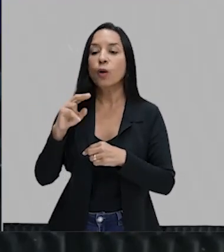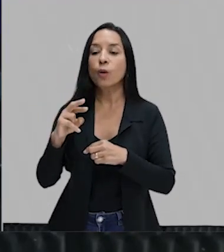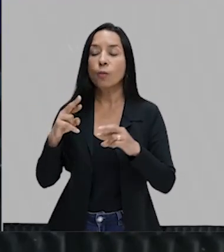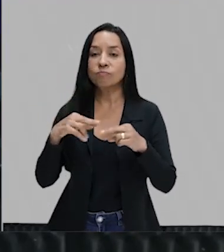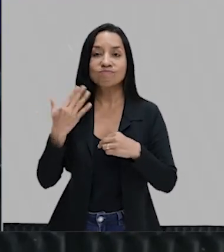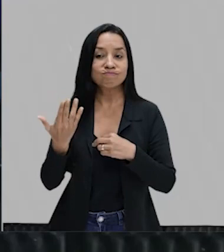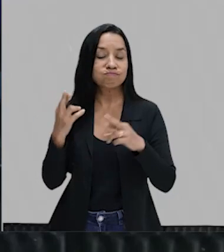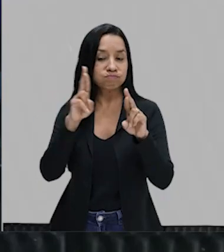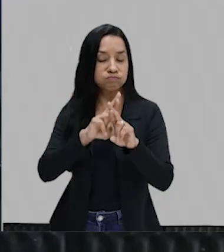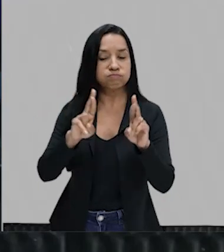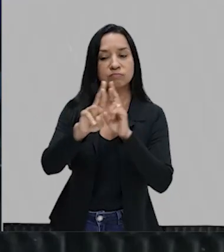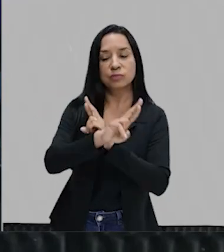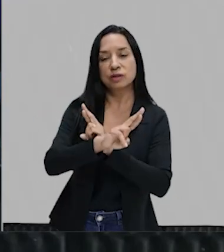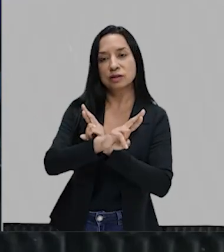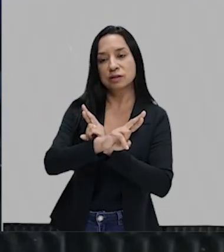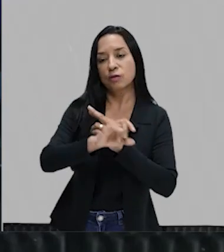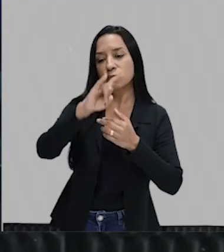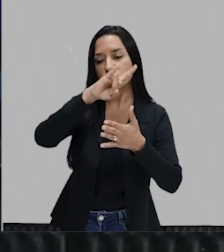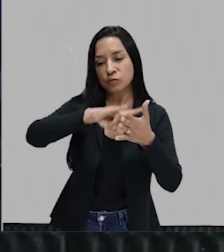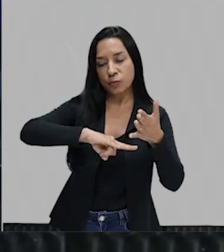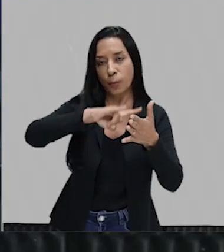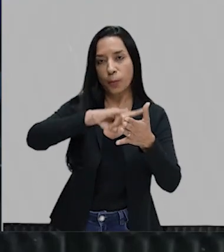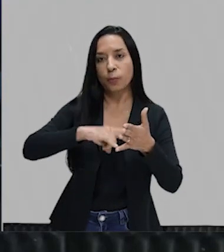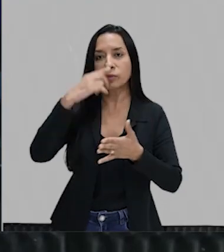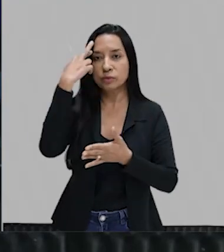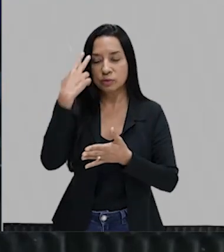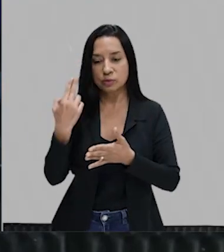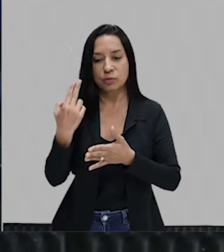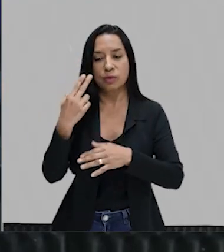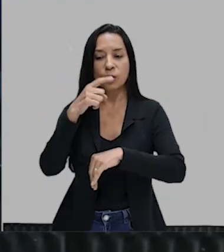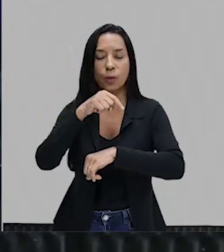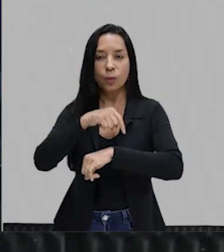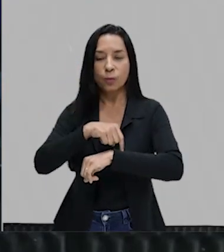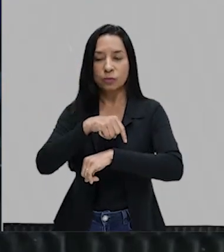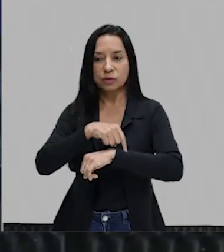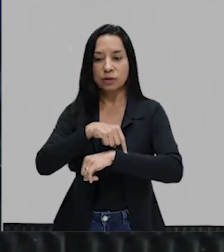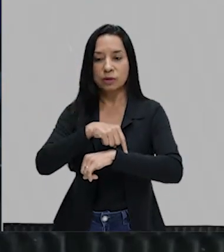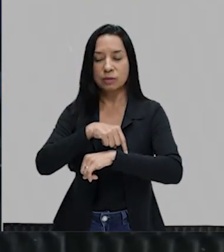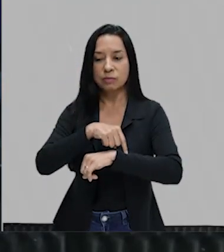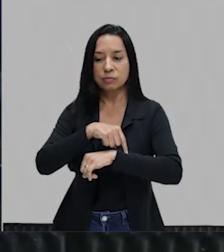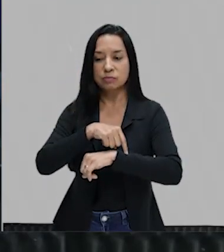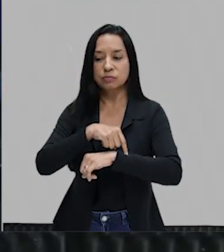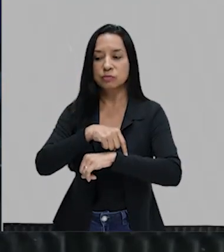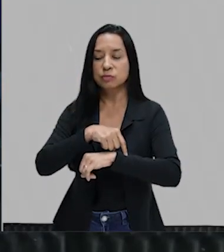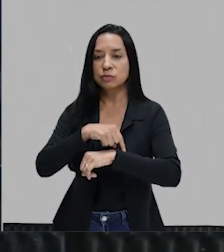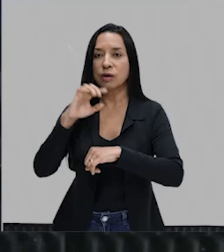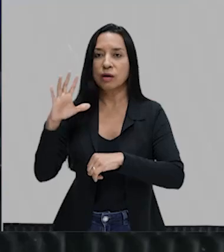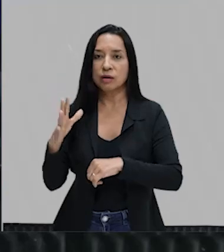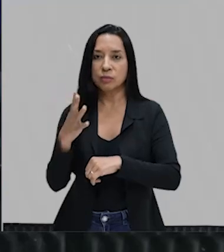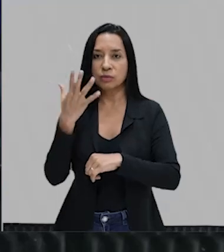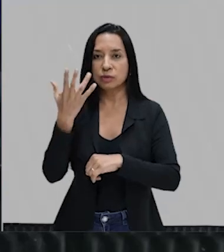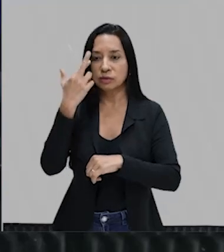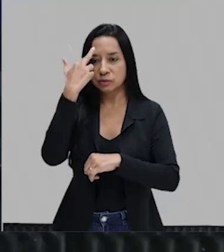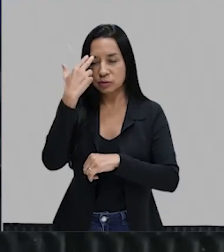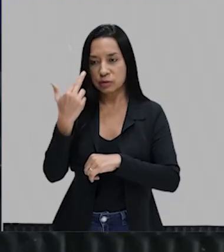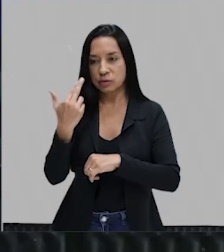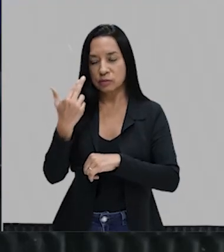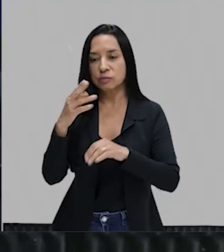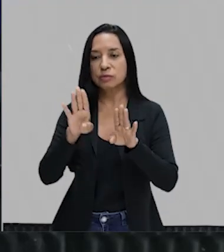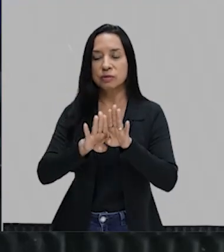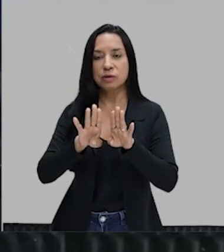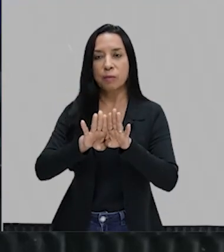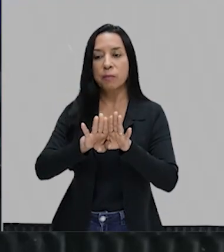entre as fontes históricas, o tempo, os fatos históricos e o conhecimento